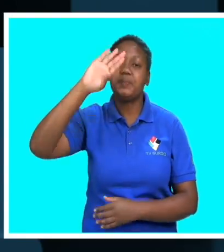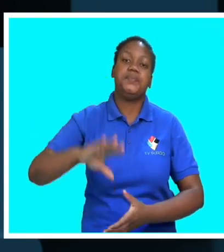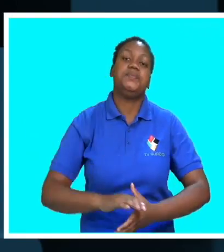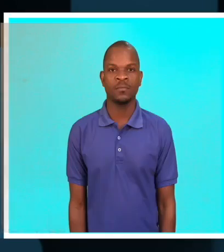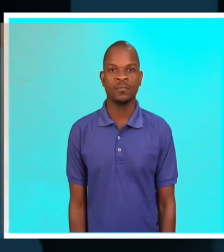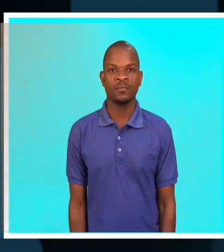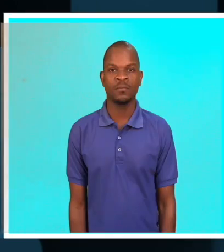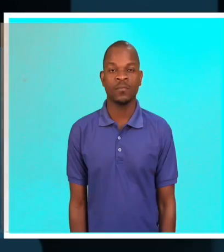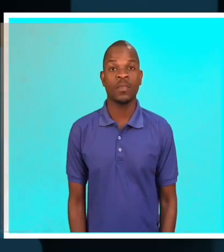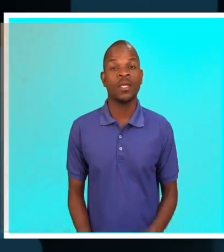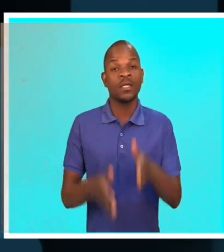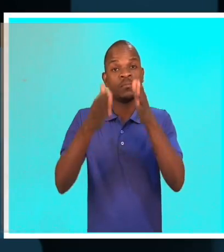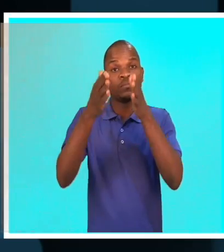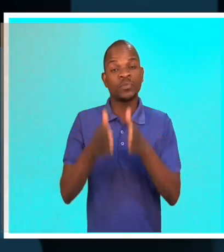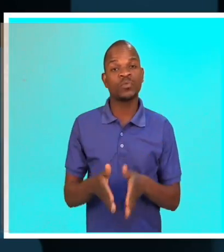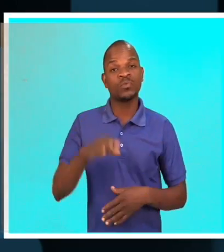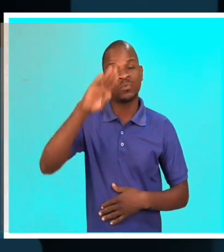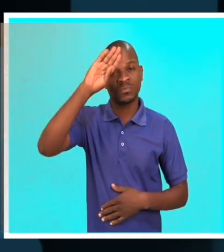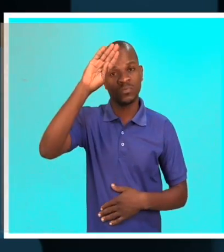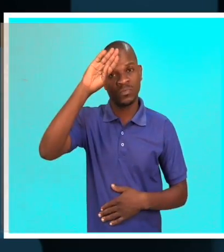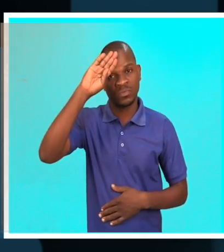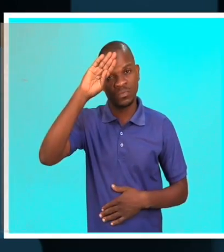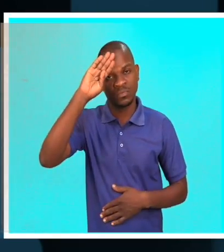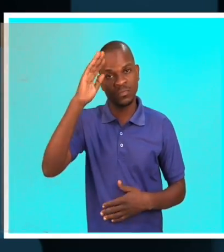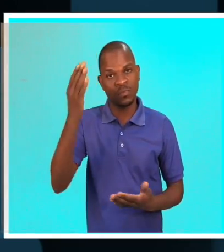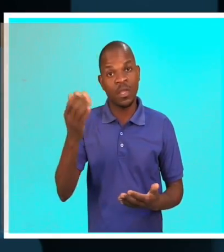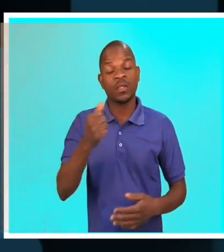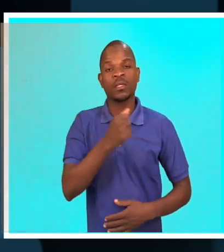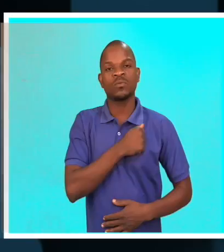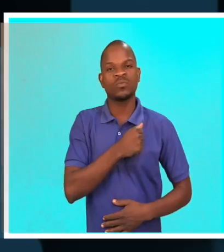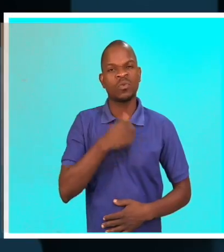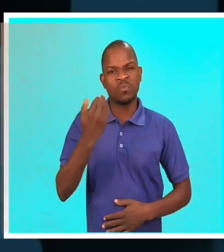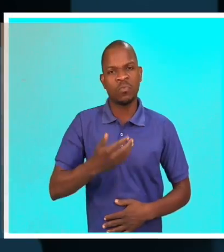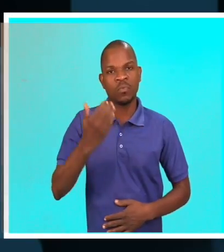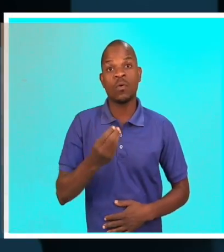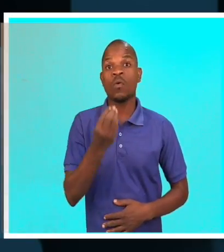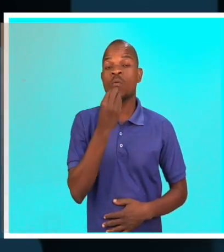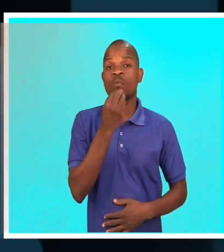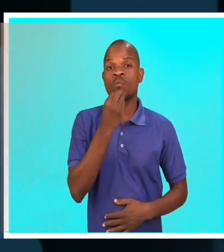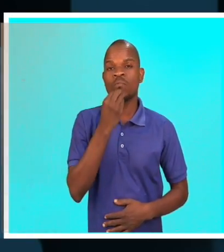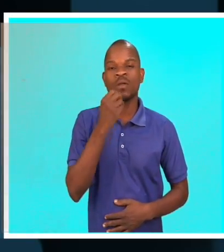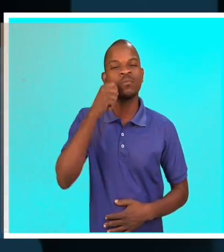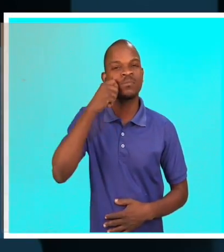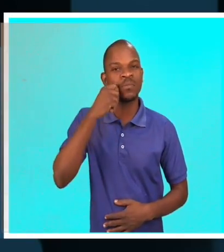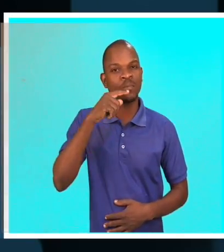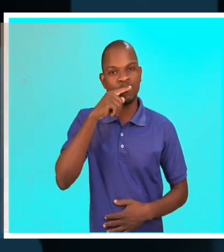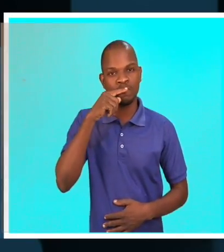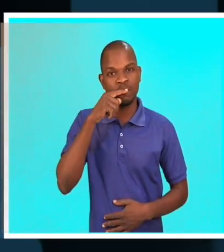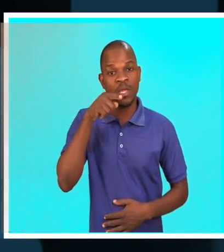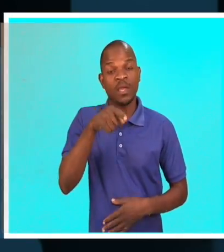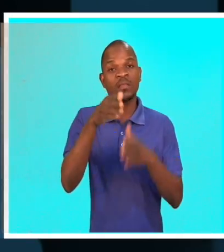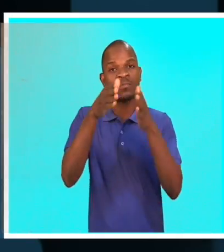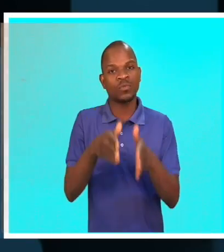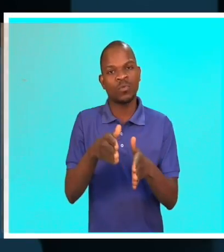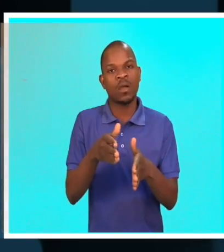Um paciente que gosta de consumir carnes vermelhas é um paciente